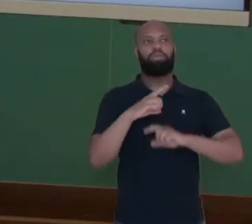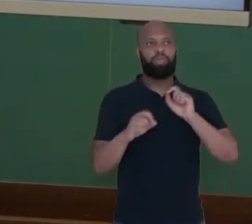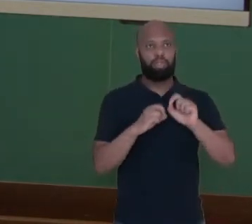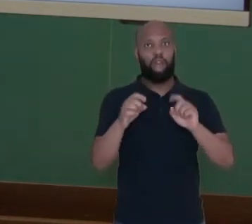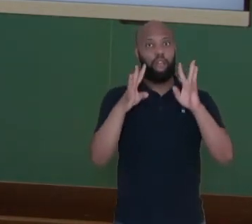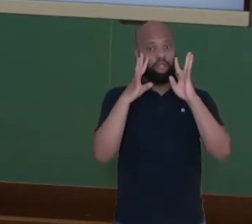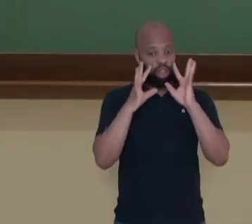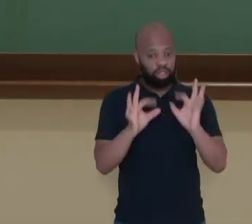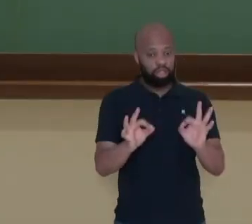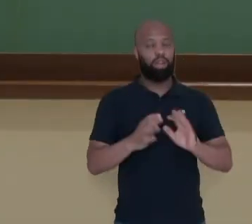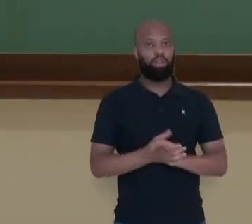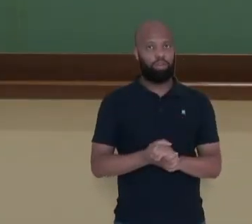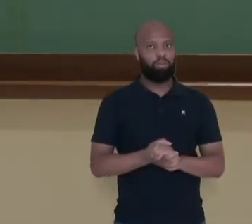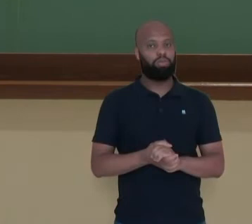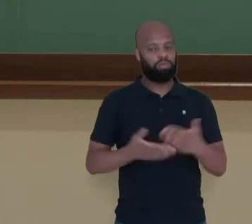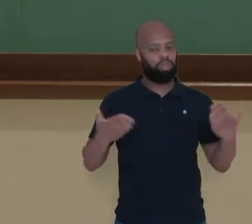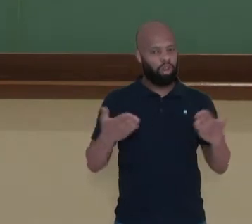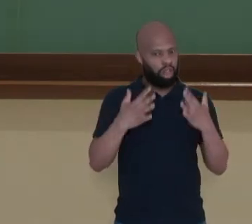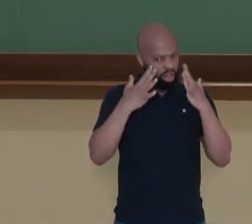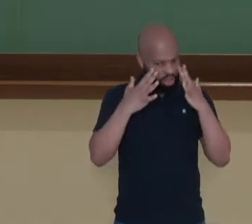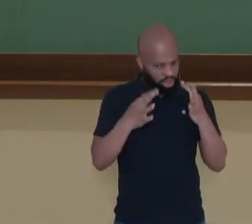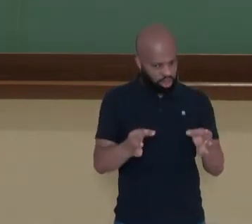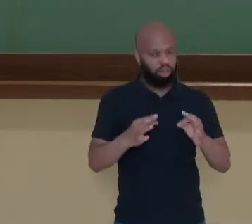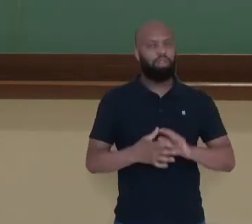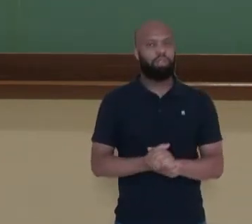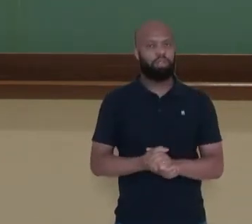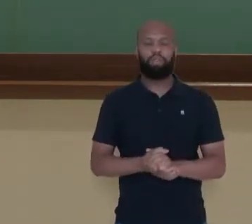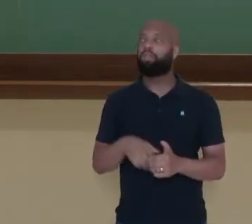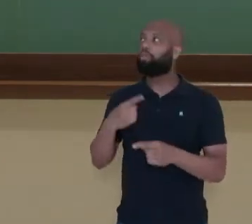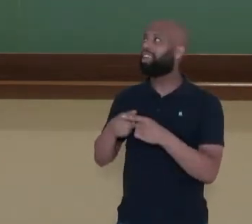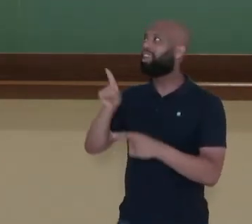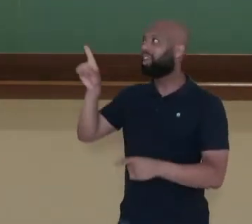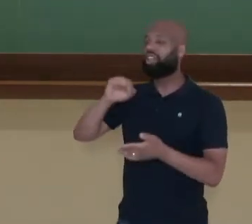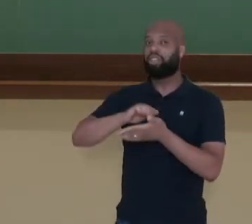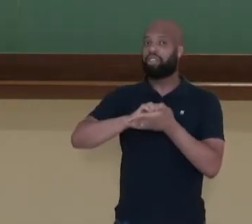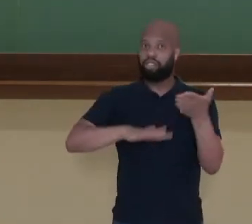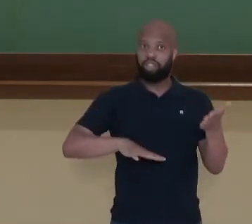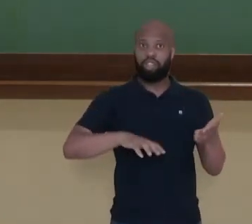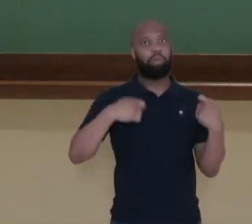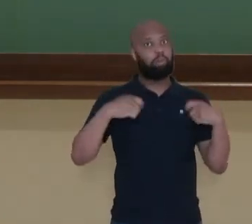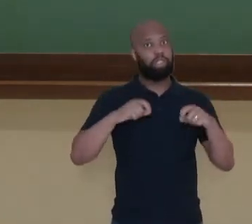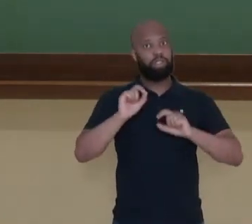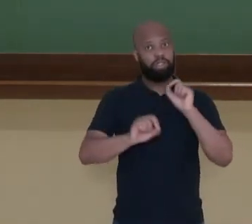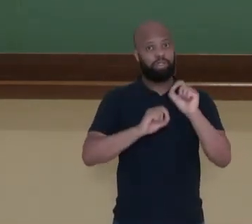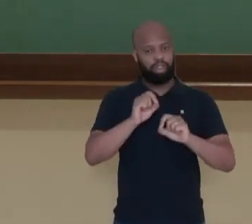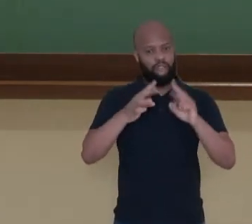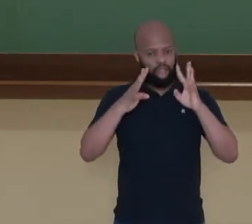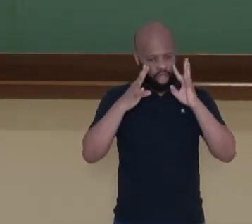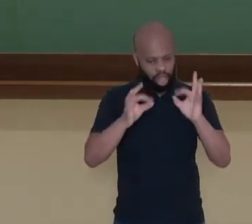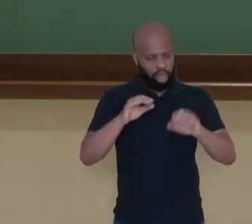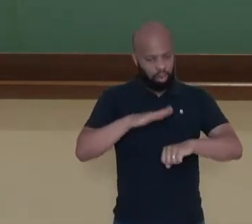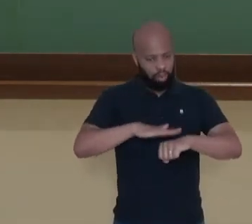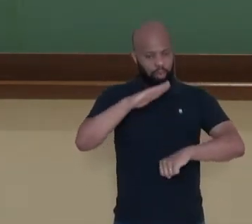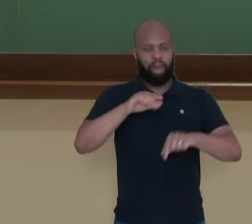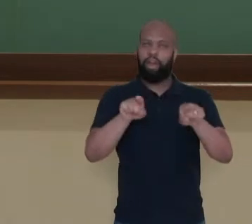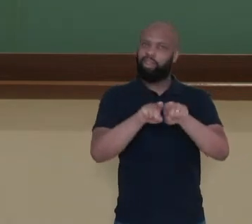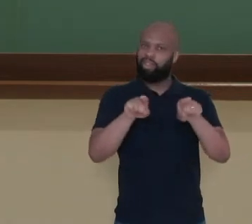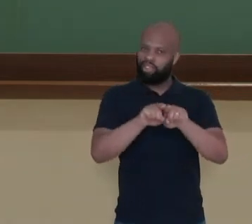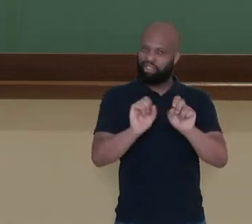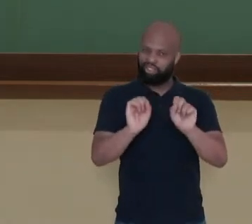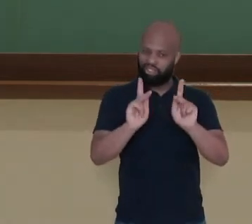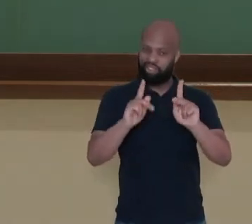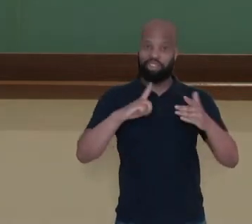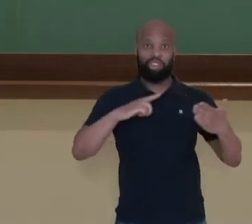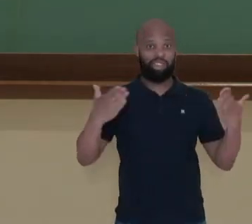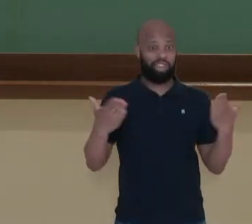preste bem atenção, sangue nos olhos, queridos. Essa aqui, ela exige um pouquinho mais. Você tem que ficar mais de boa aí, certo? Então, tem uma